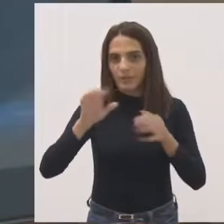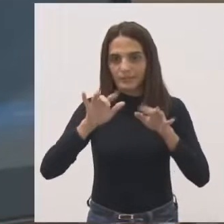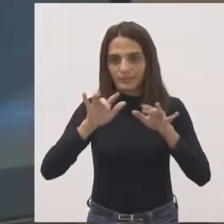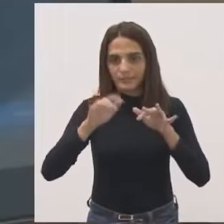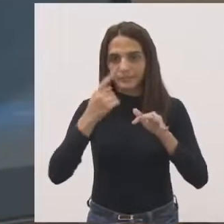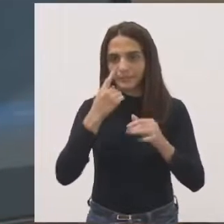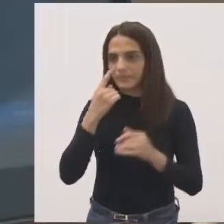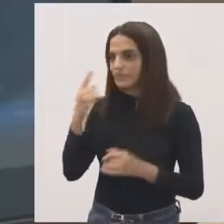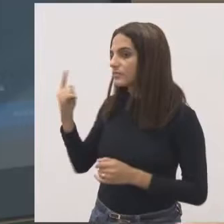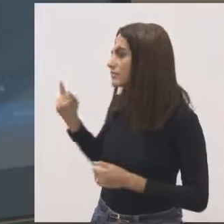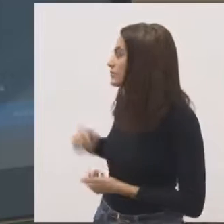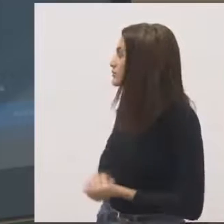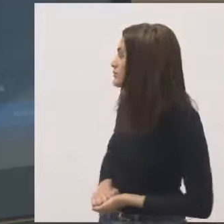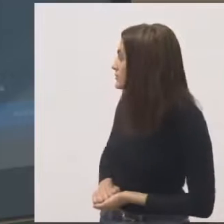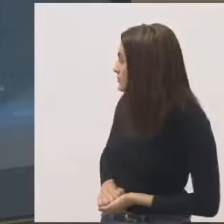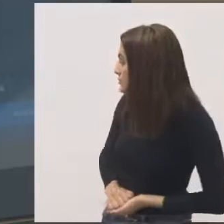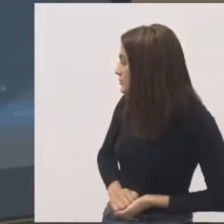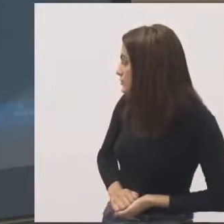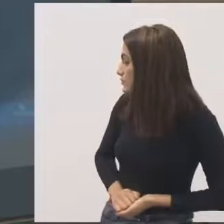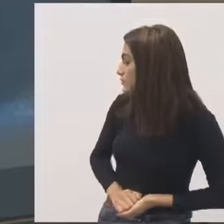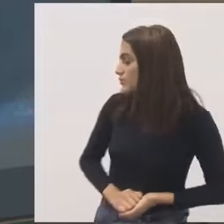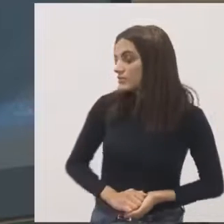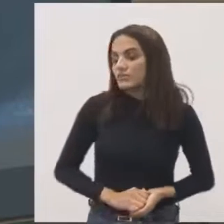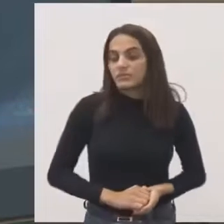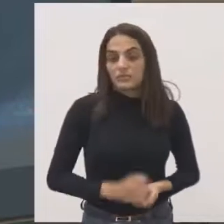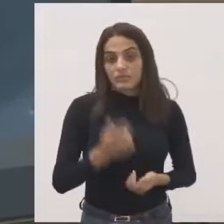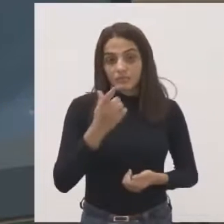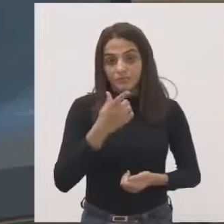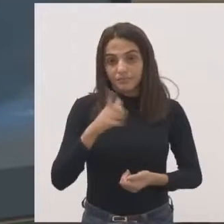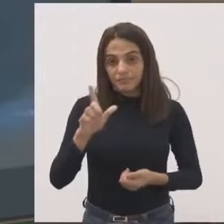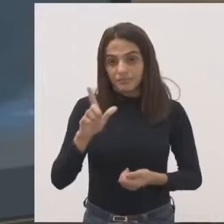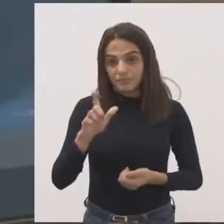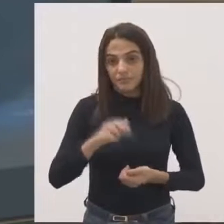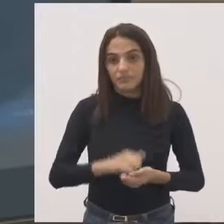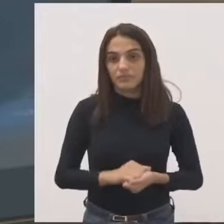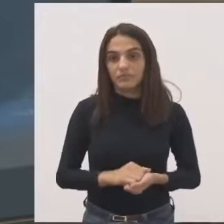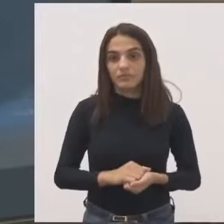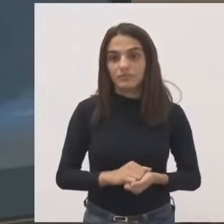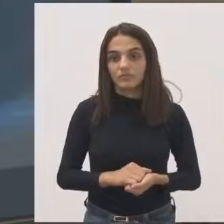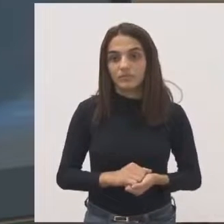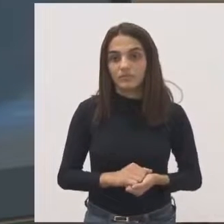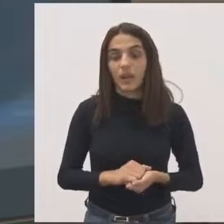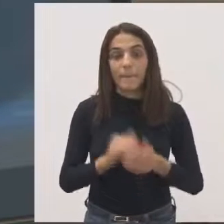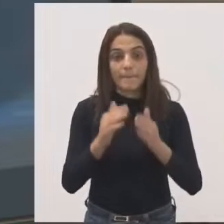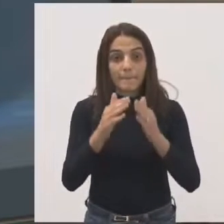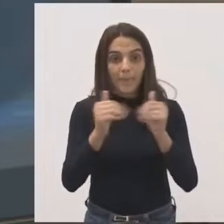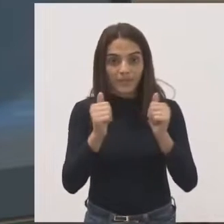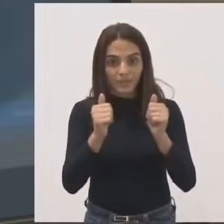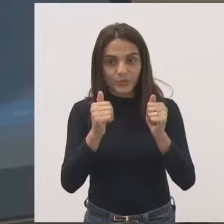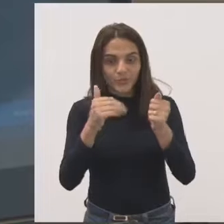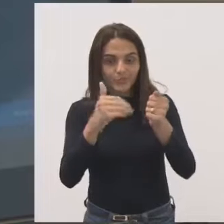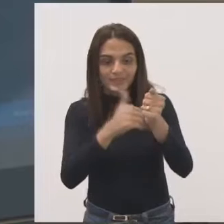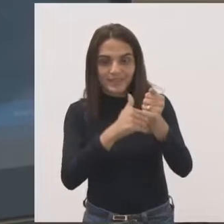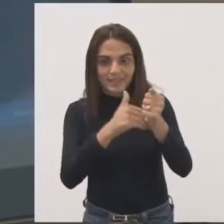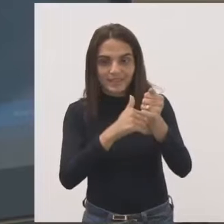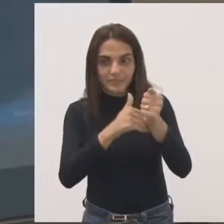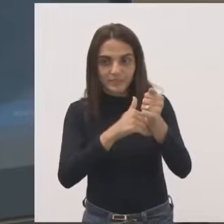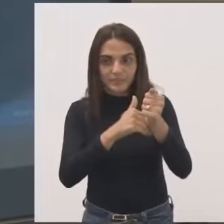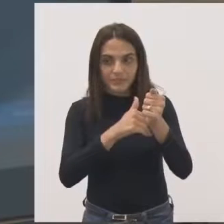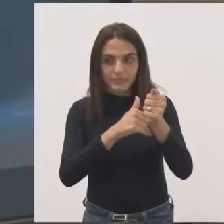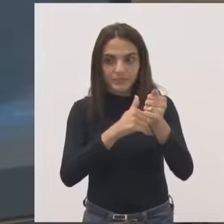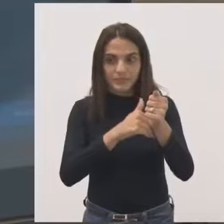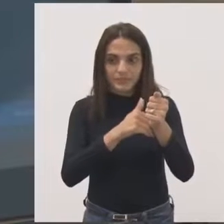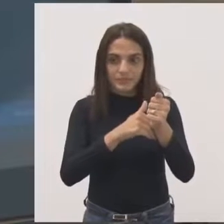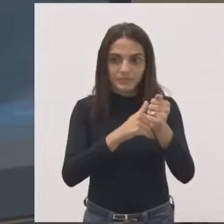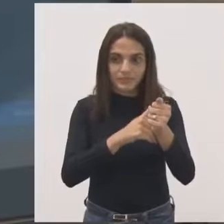Centro-Sul. Eu vou para a próxima etapa aqui, que é avançar. Ele pede para colocar uma senha. Então, geralmente eu estou em